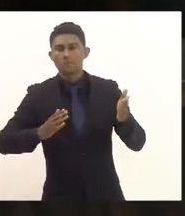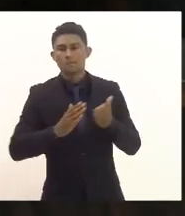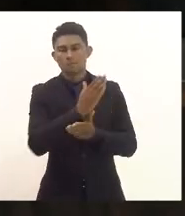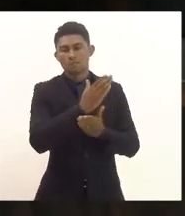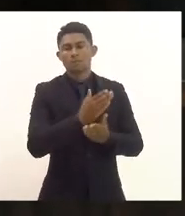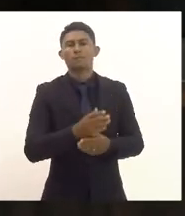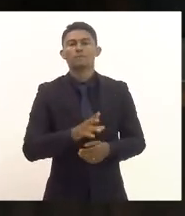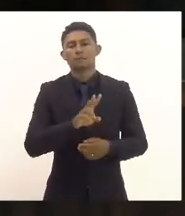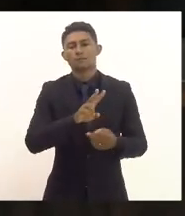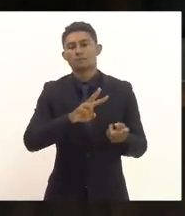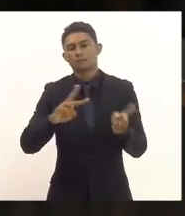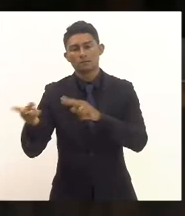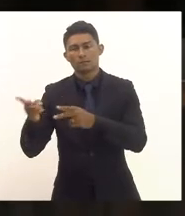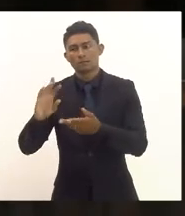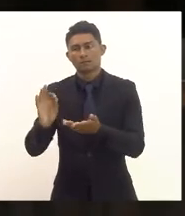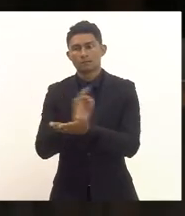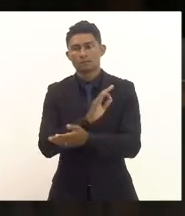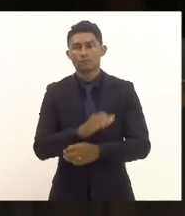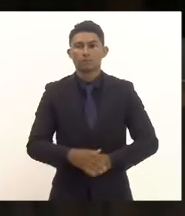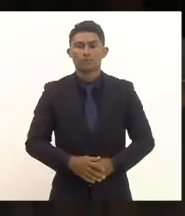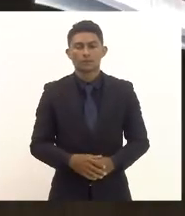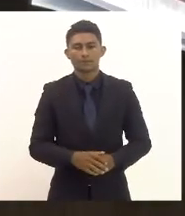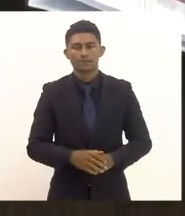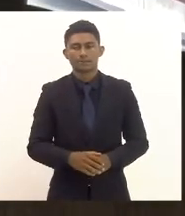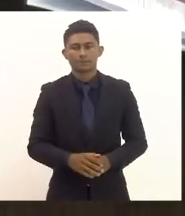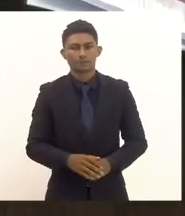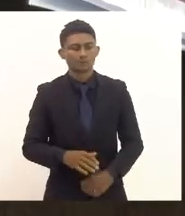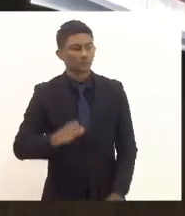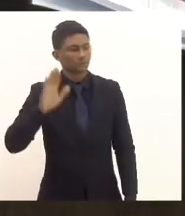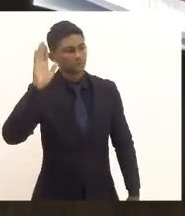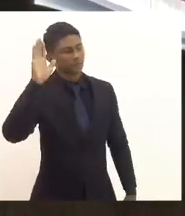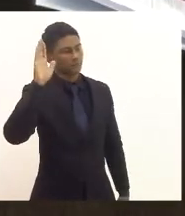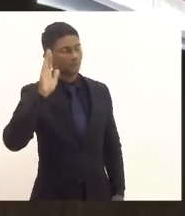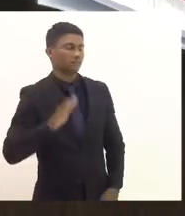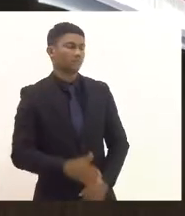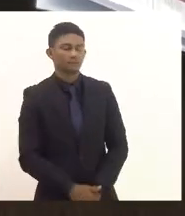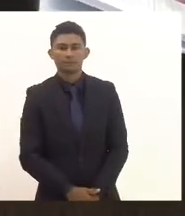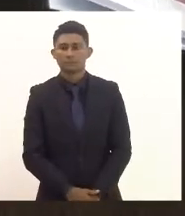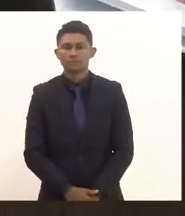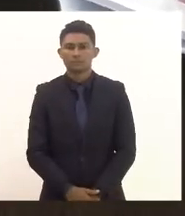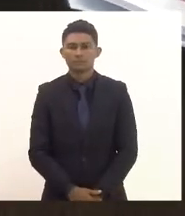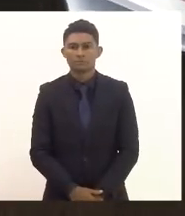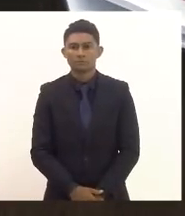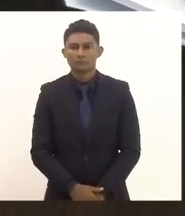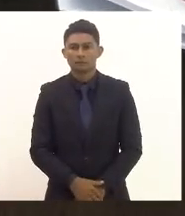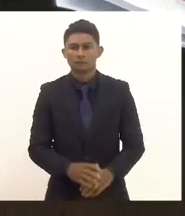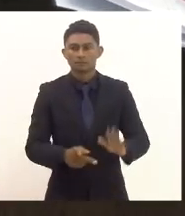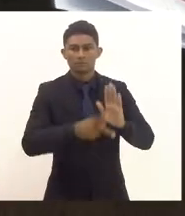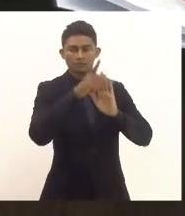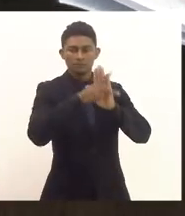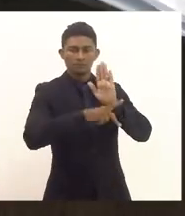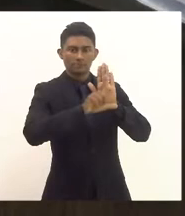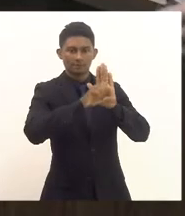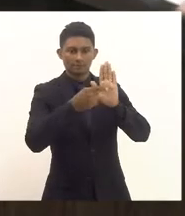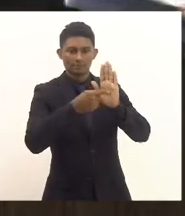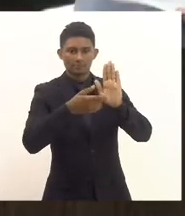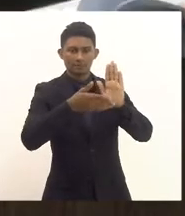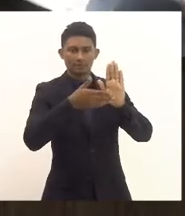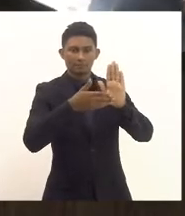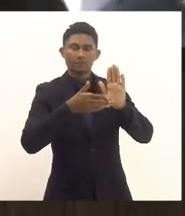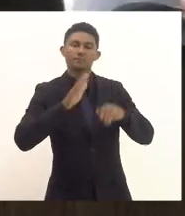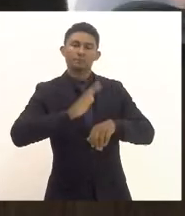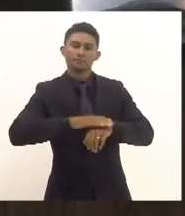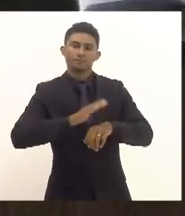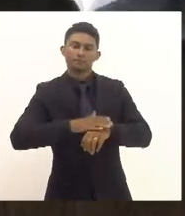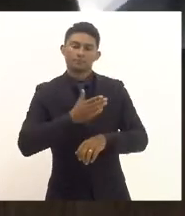aprovado vai autógrafo Presidente o segundo projeto de pauta é